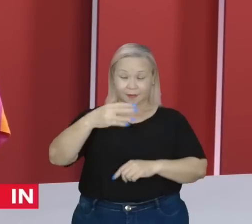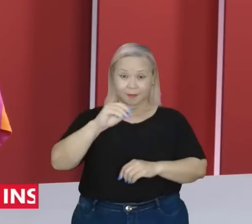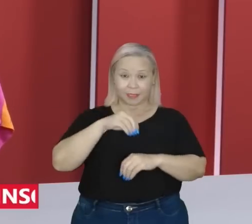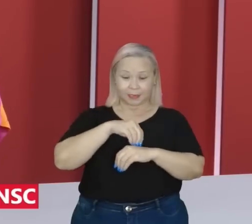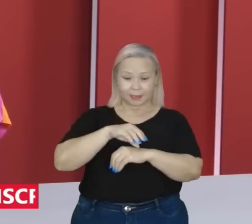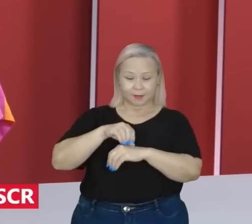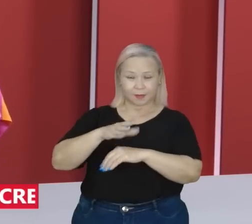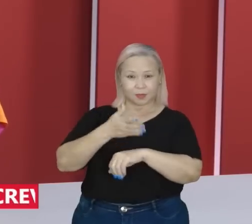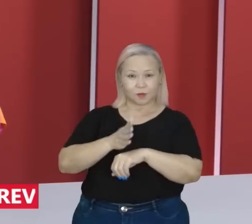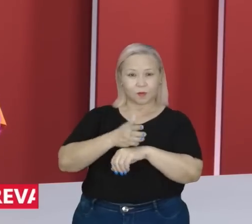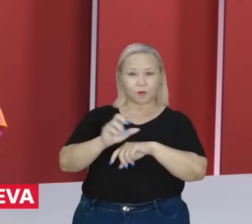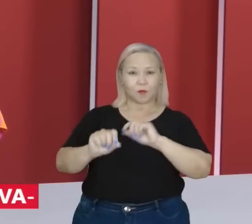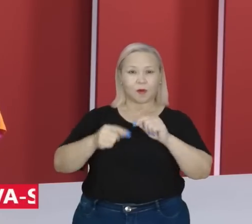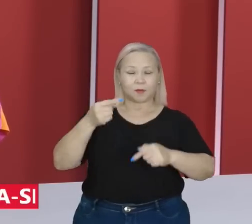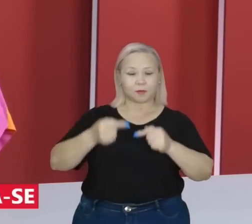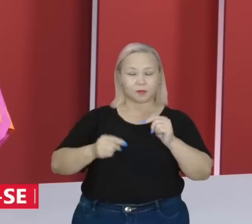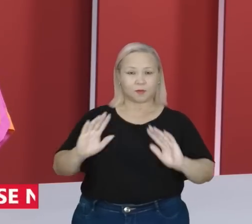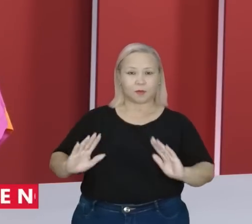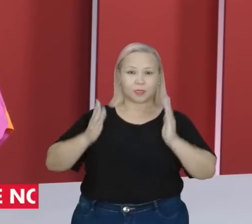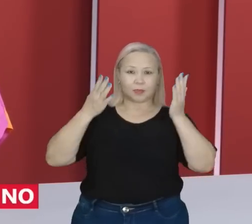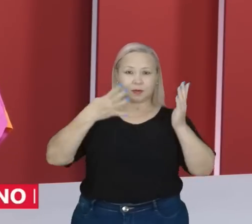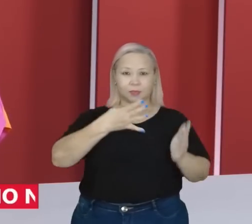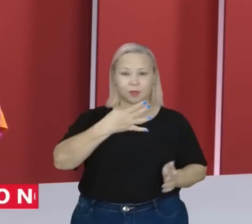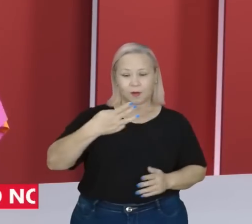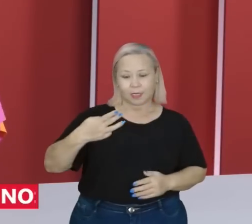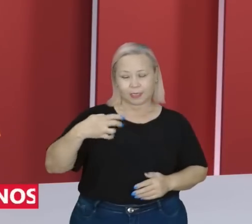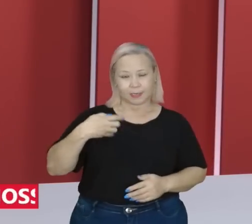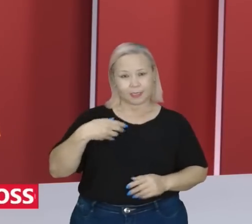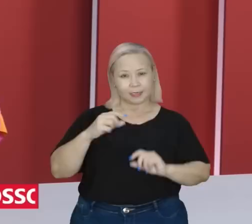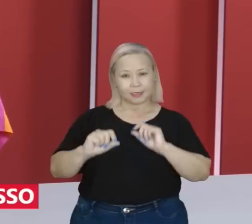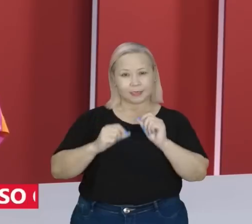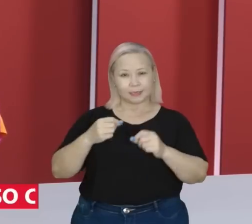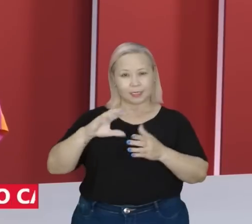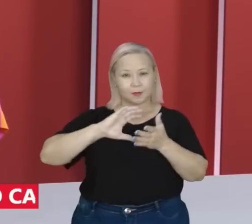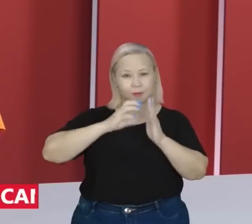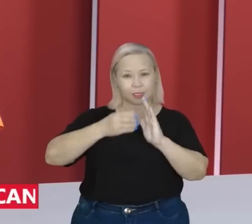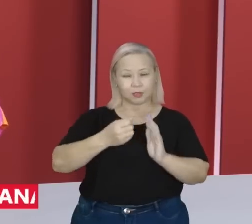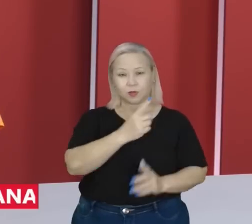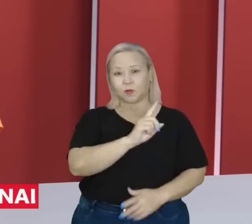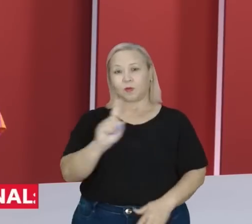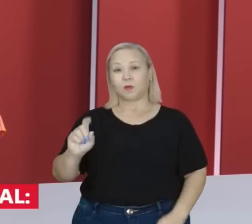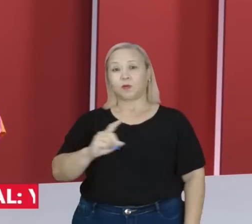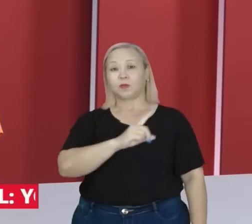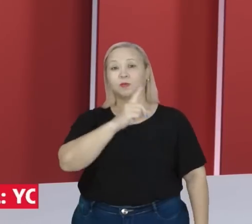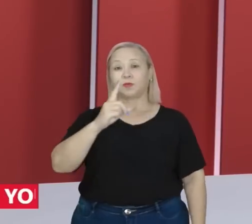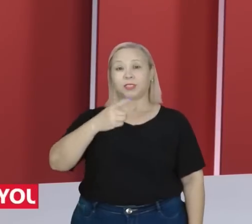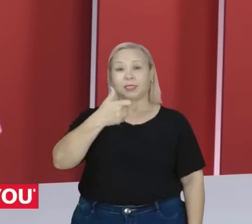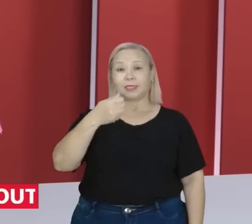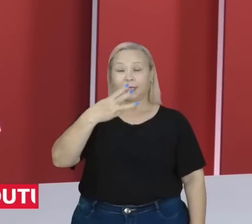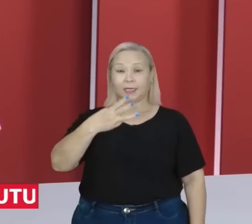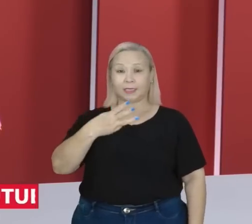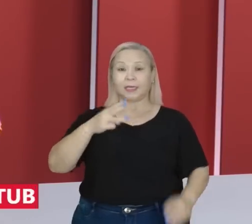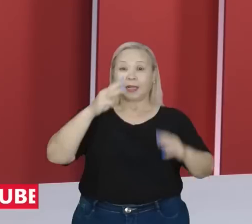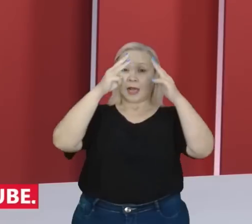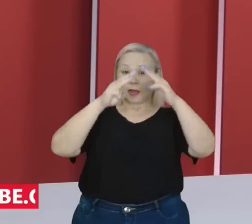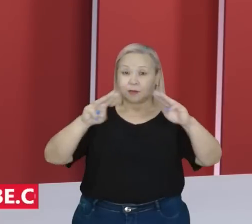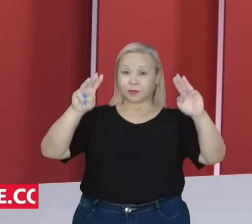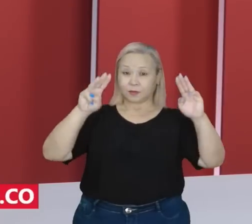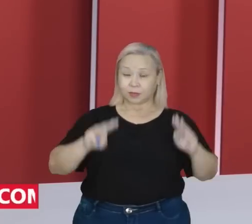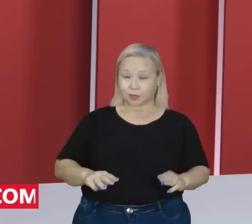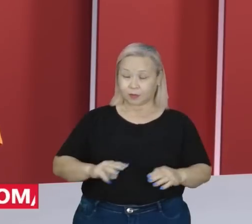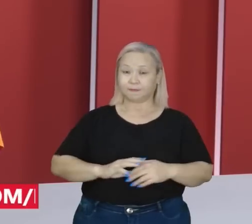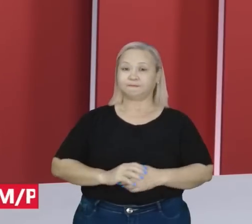ato político em comemoração aos 43 anos do partido no último dia 13, aqui em Brasília, no Centro de Convenções